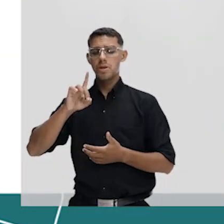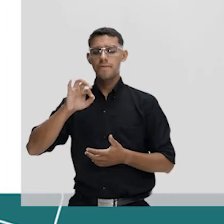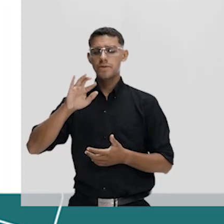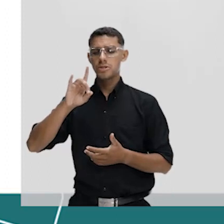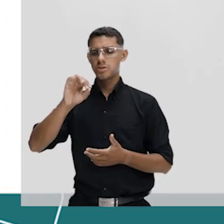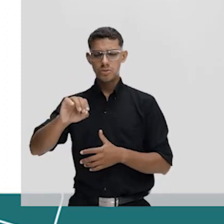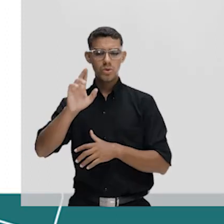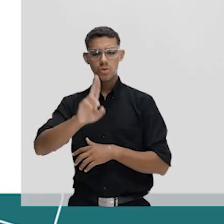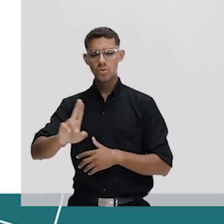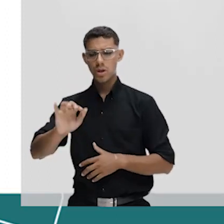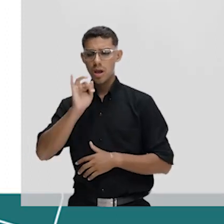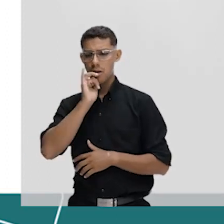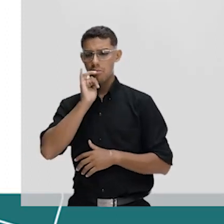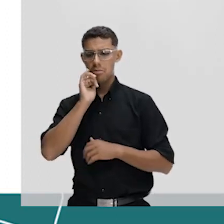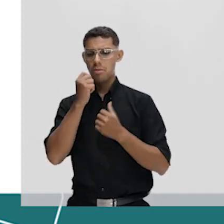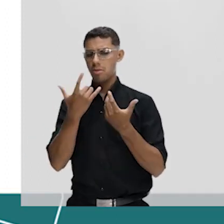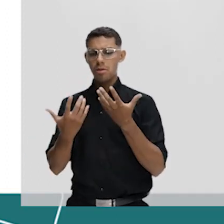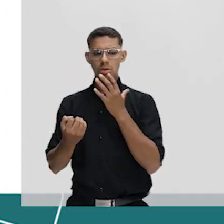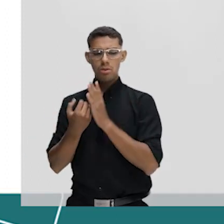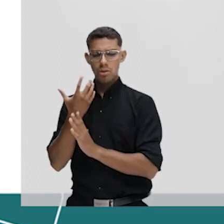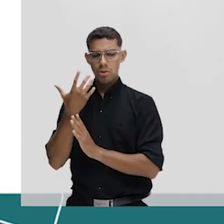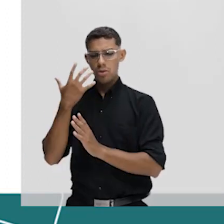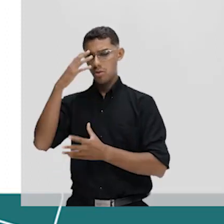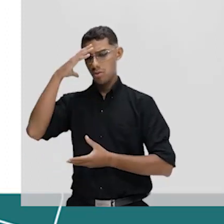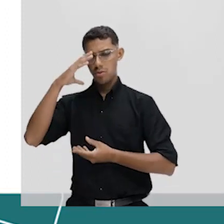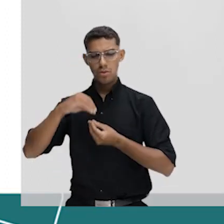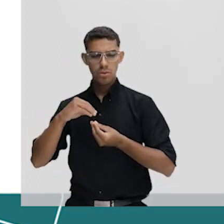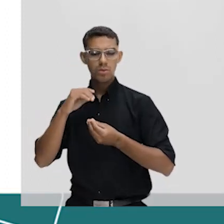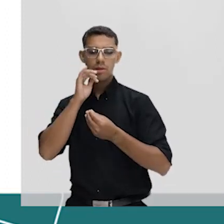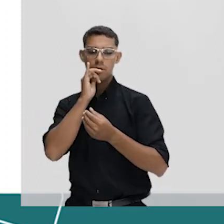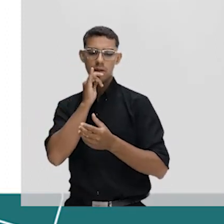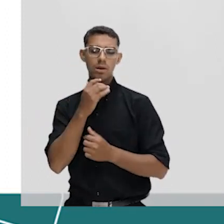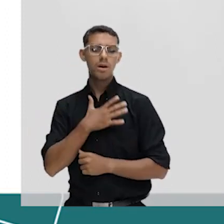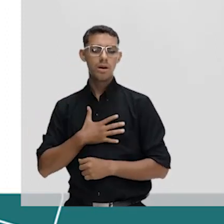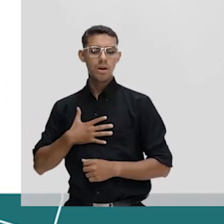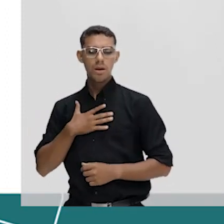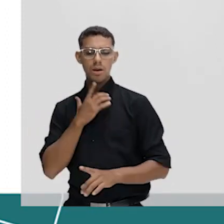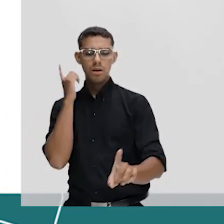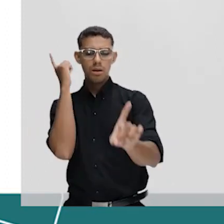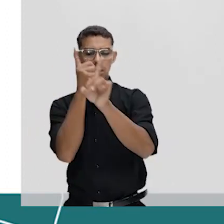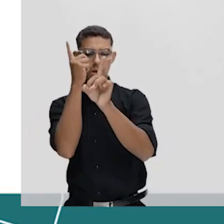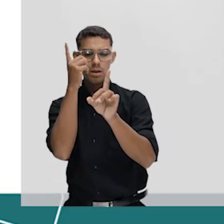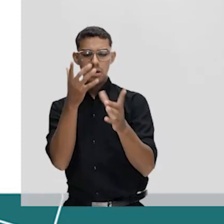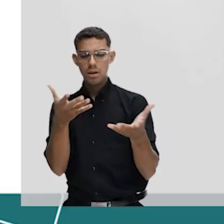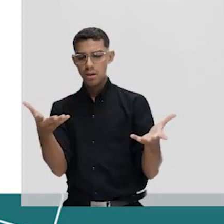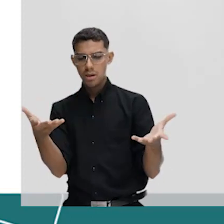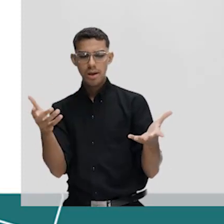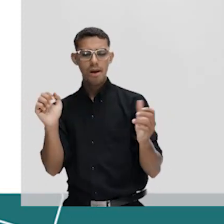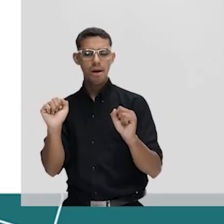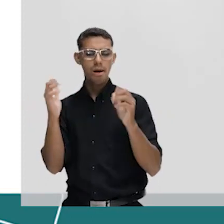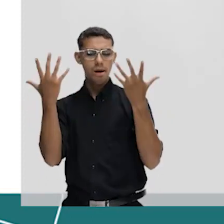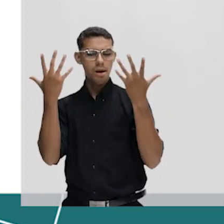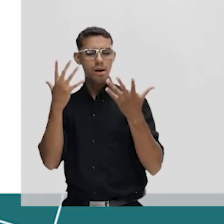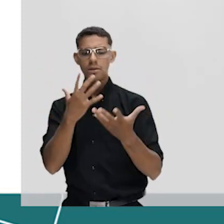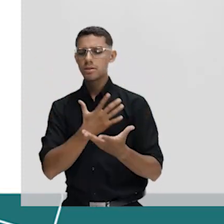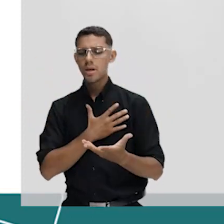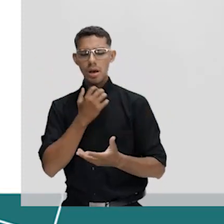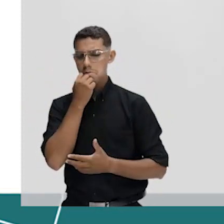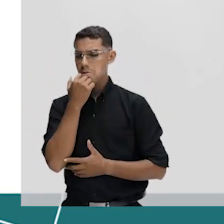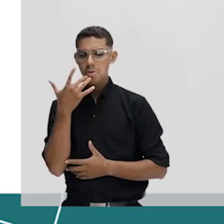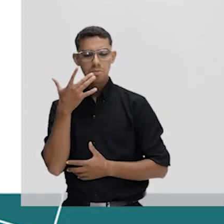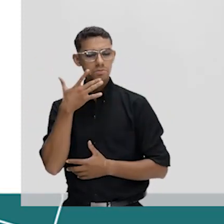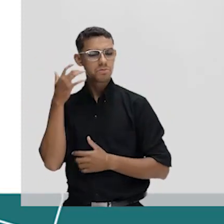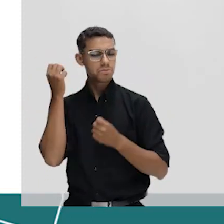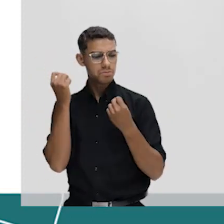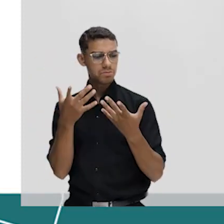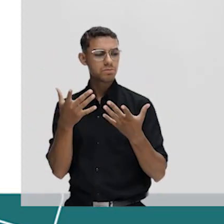para reforçar os enunciados exclamativos. Por exemplo, foi um prazer te encontrar. A festa estava uma delícia.